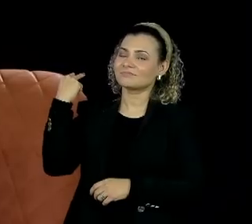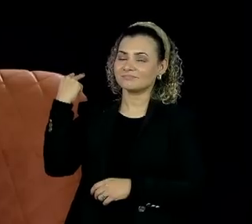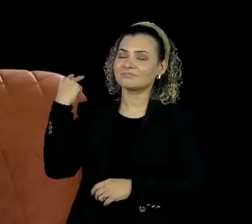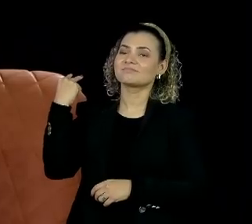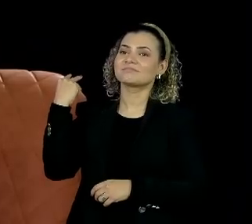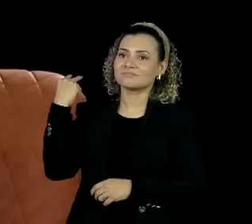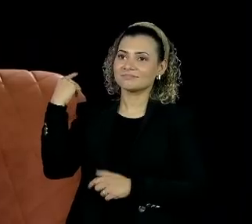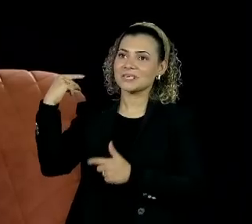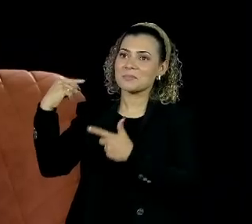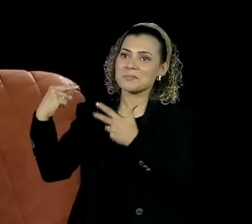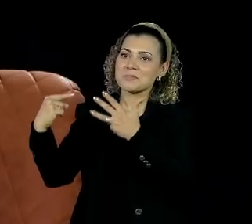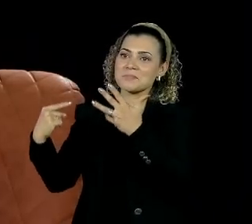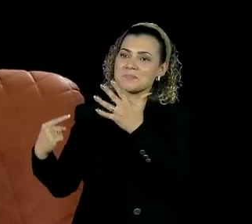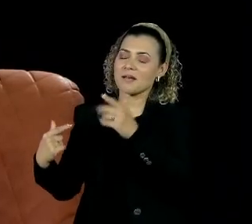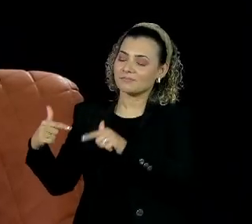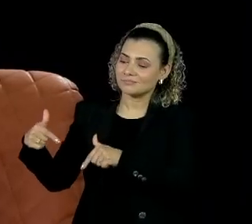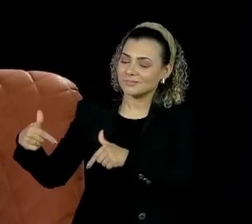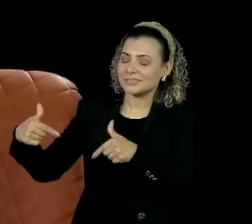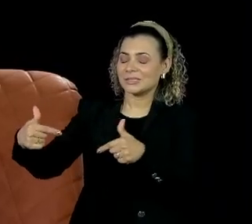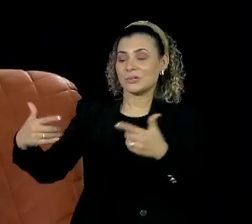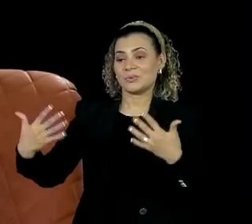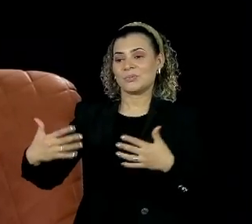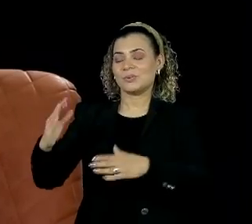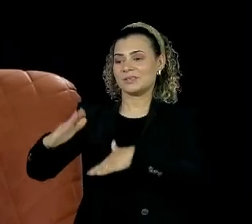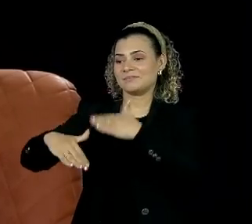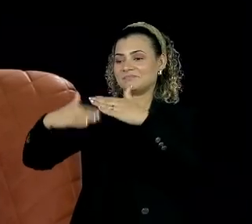trás e ver tanta coisa construída, tanta...